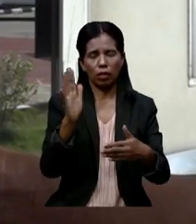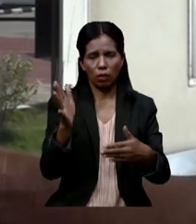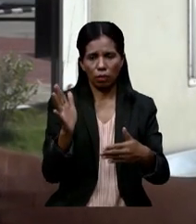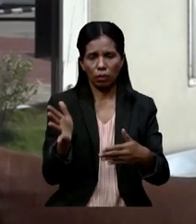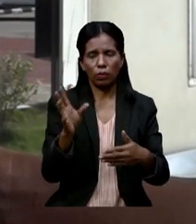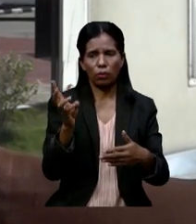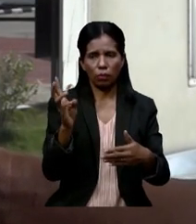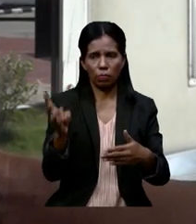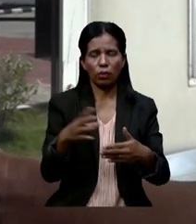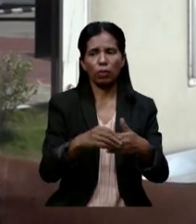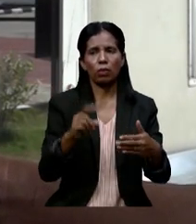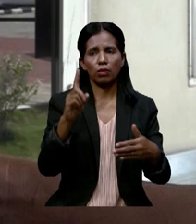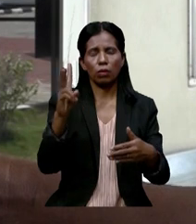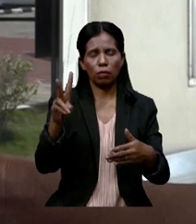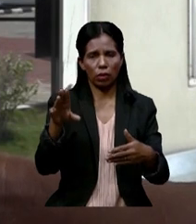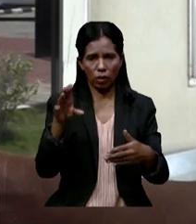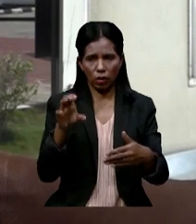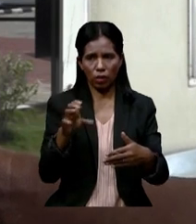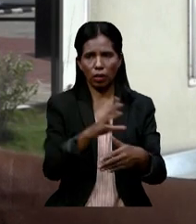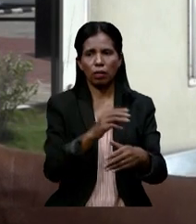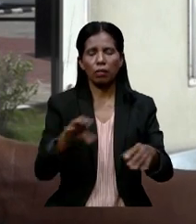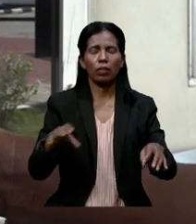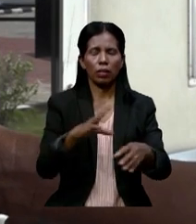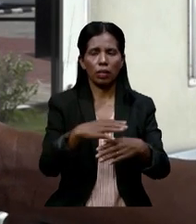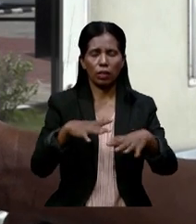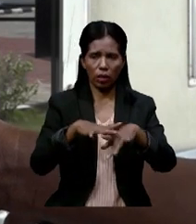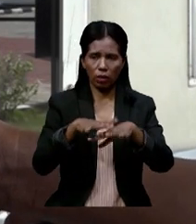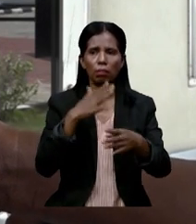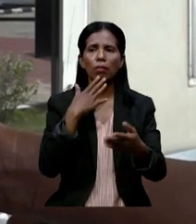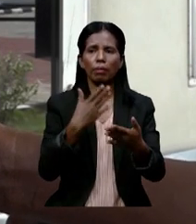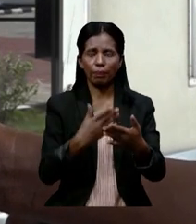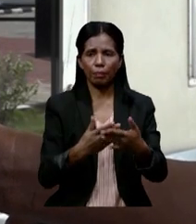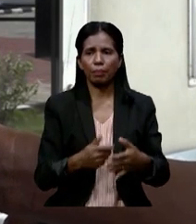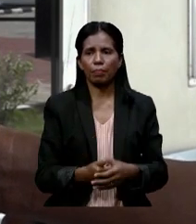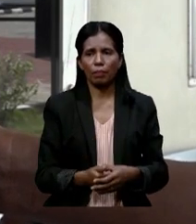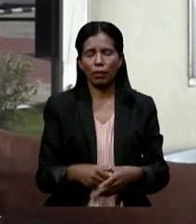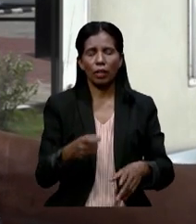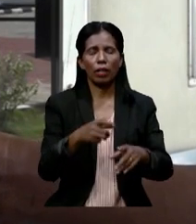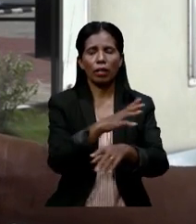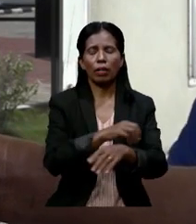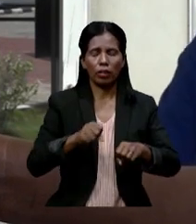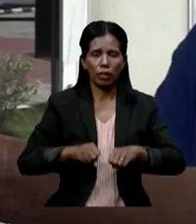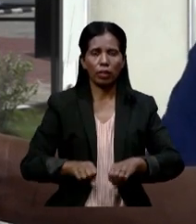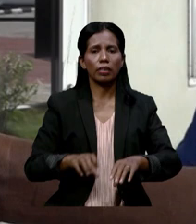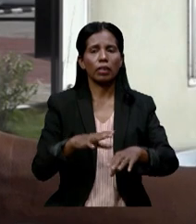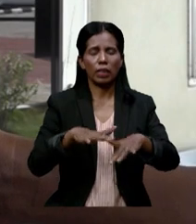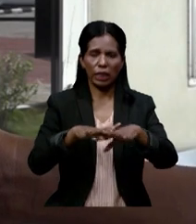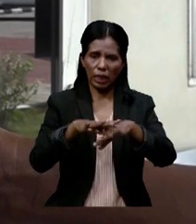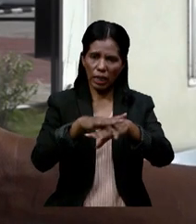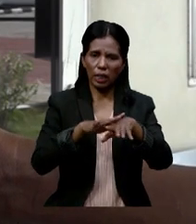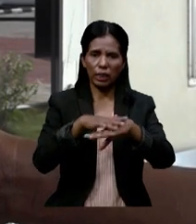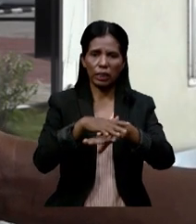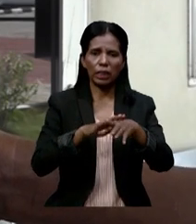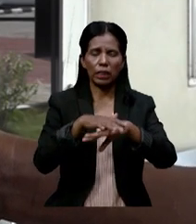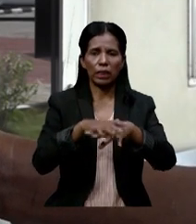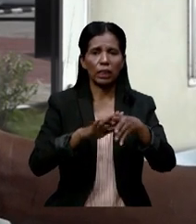todo $200. Né, tais, né? Bem, mas qualidade teve. Então, se tais mais ho cópia, ho texto, né? Bem,